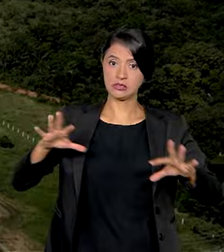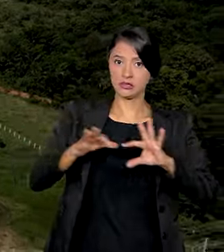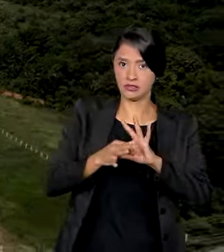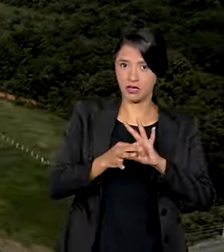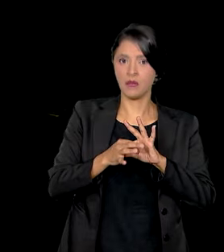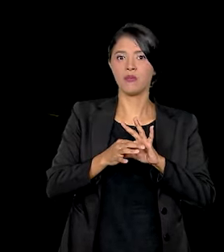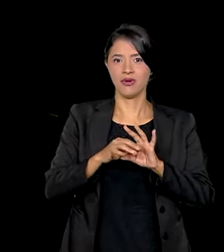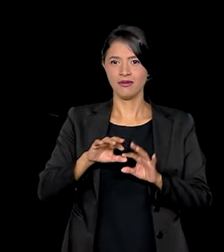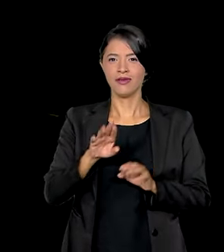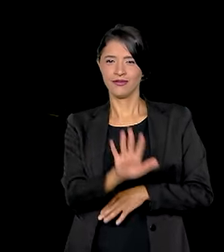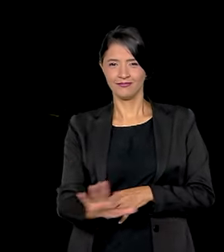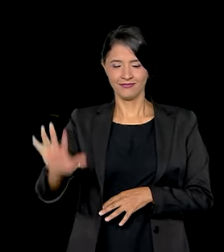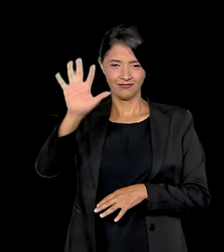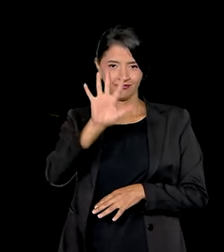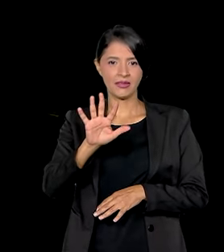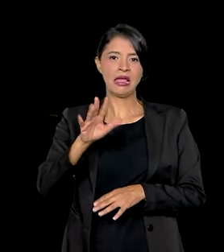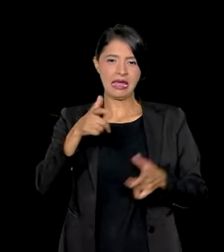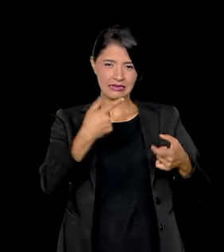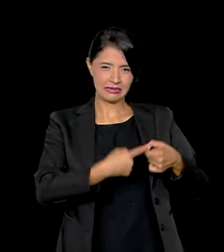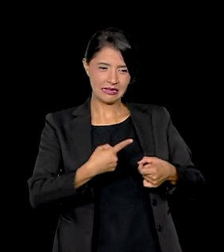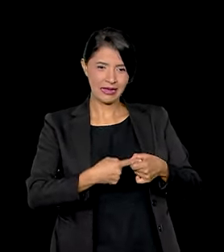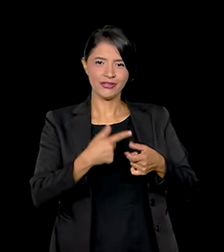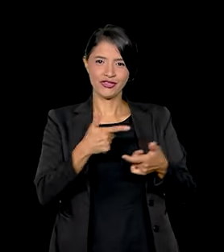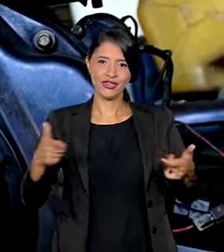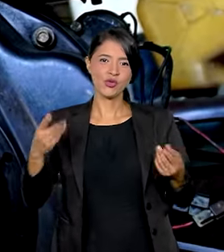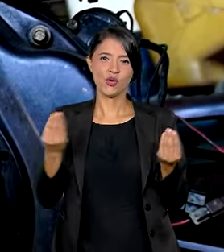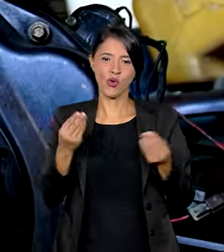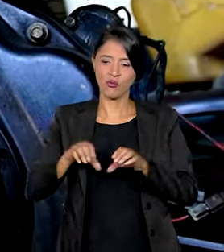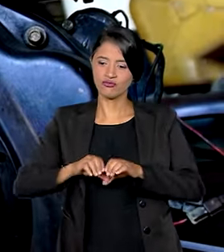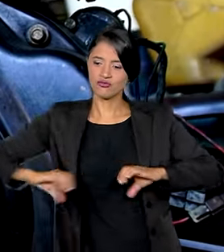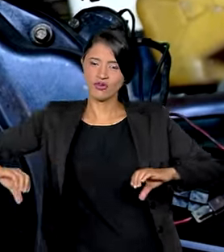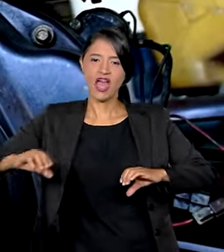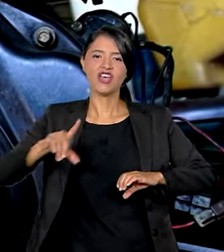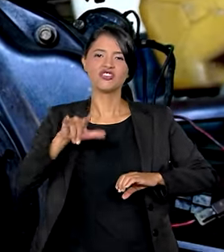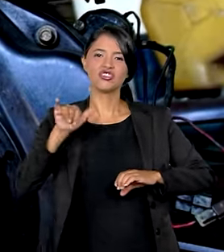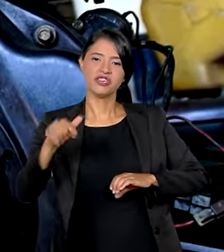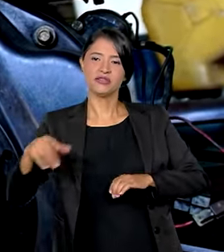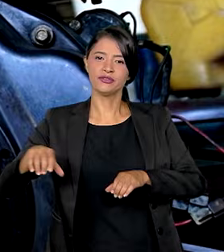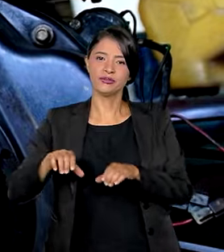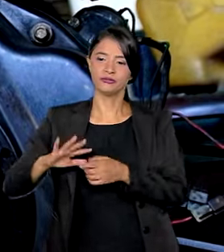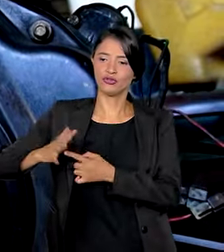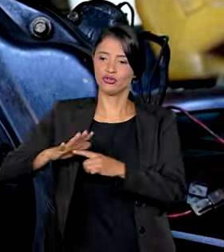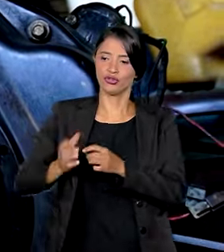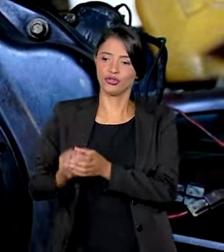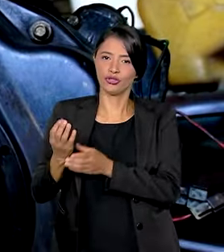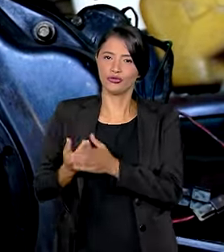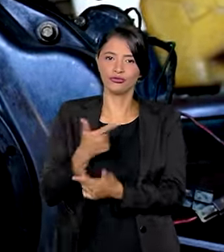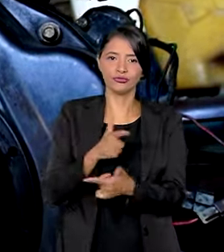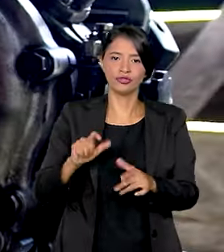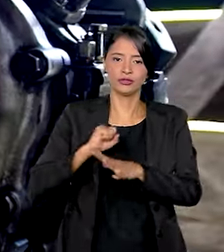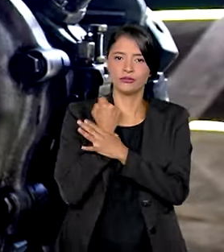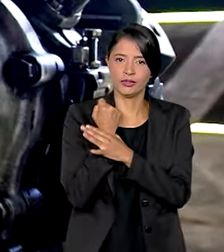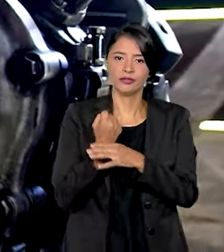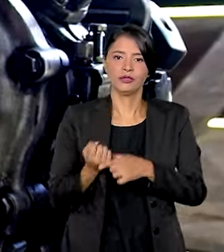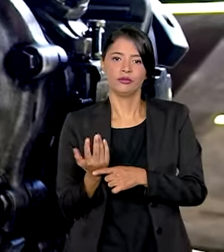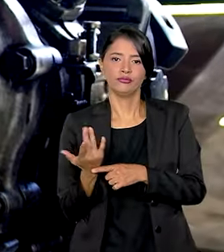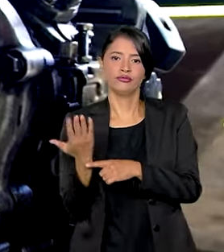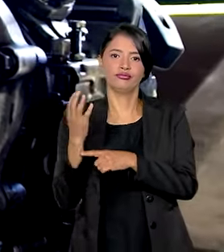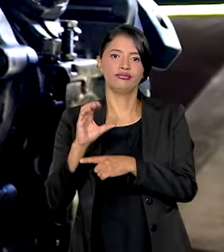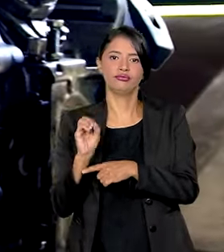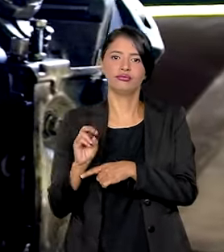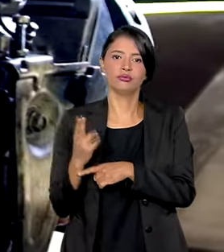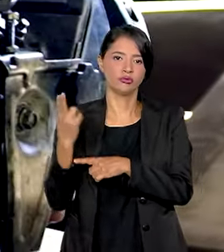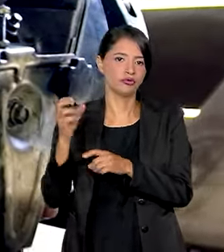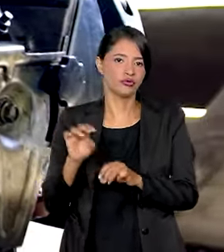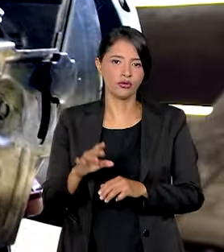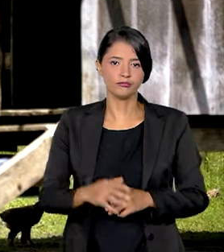Interligado Nacional. Cidades onde a energia só chegava por meio de gerador a diesel, sem segurança e com emissões de gases